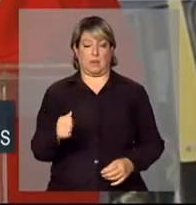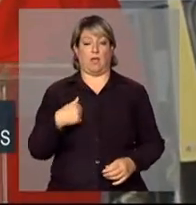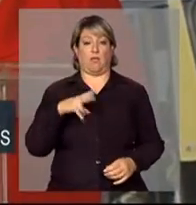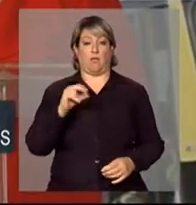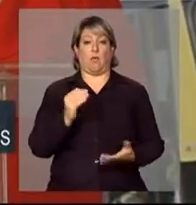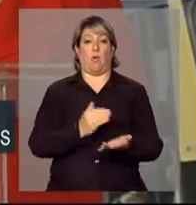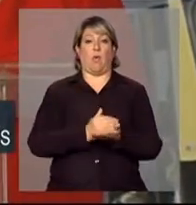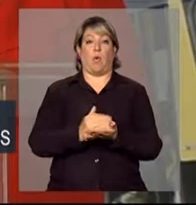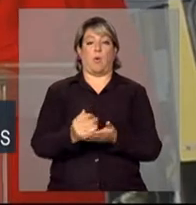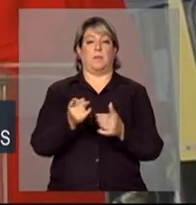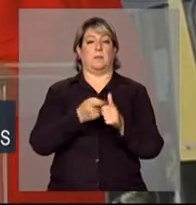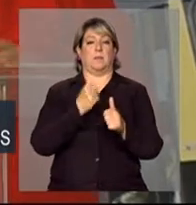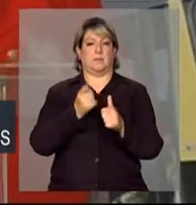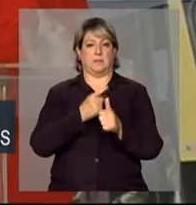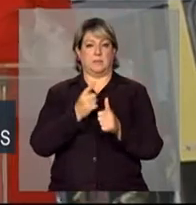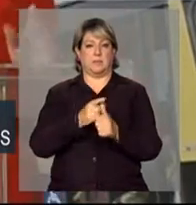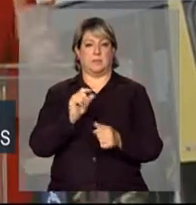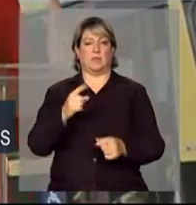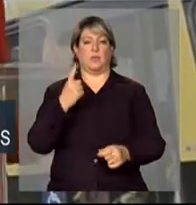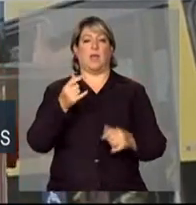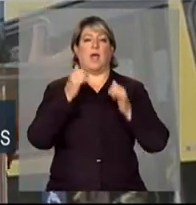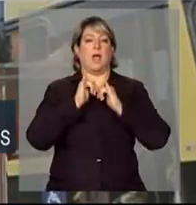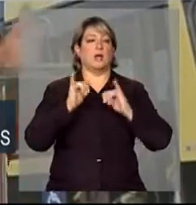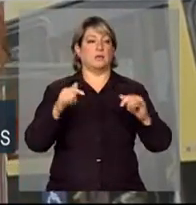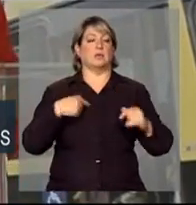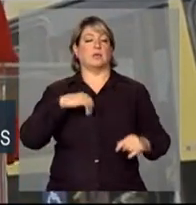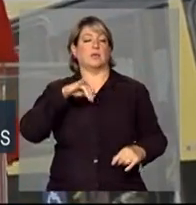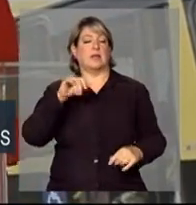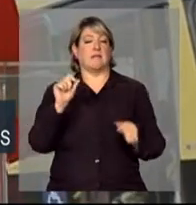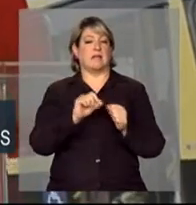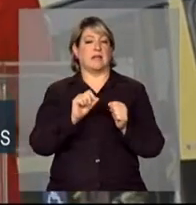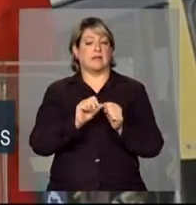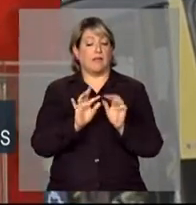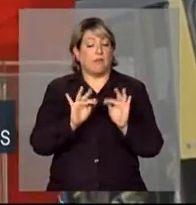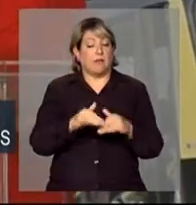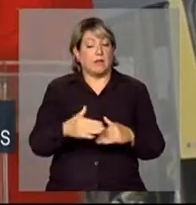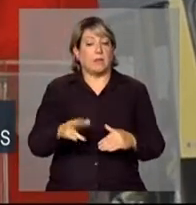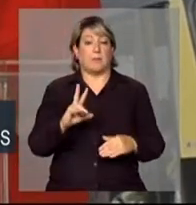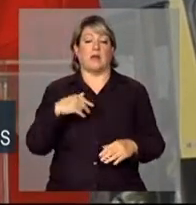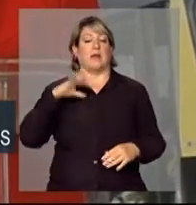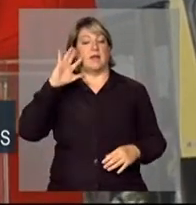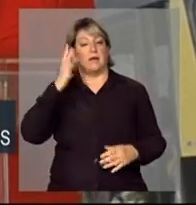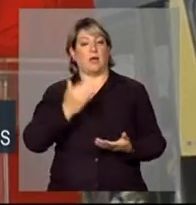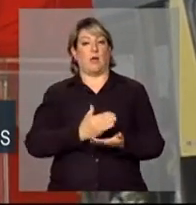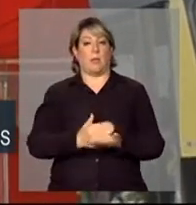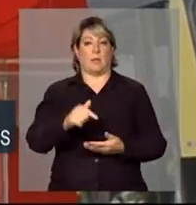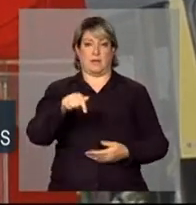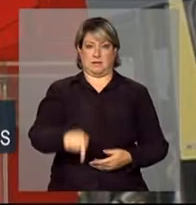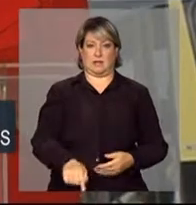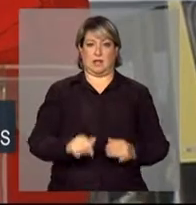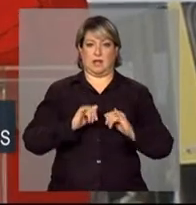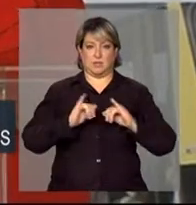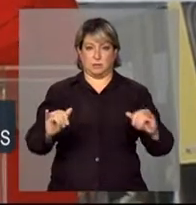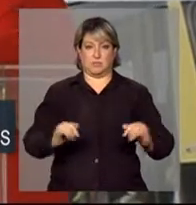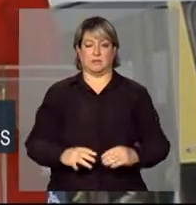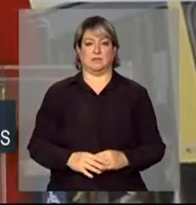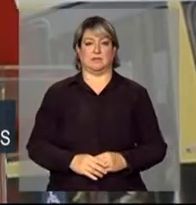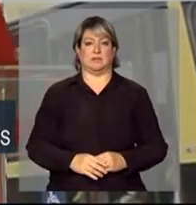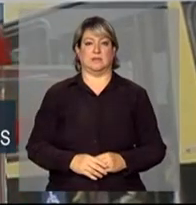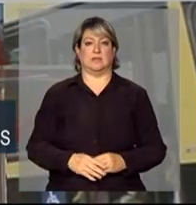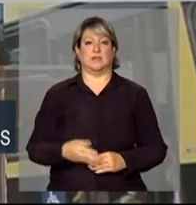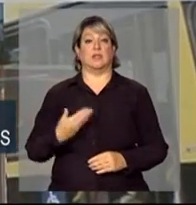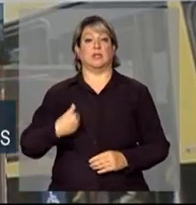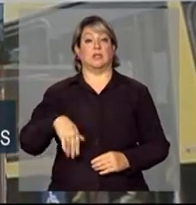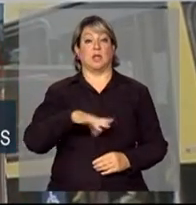primeiro por um anúncio que eu ia fazer no fim, mas vou começar por esse anúncio. Nós